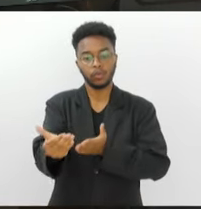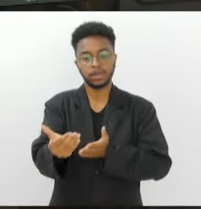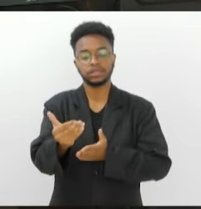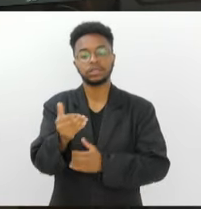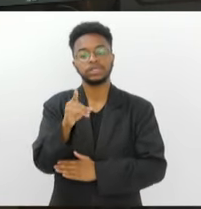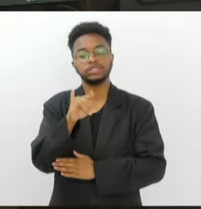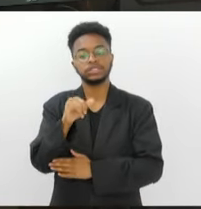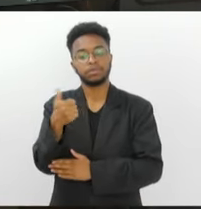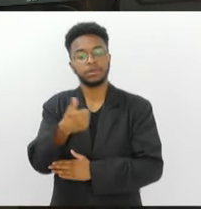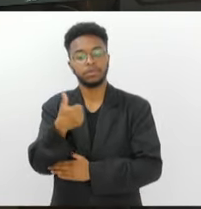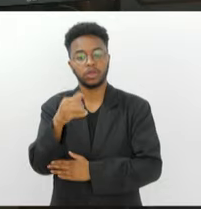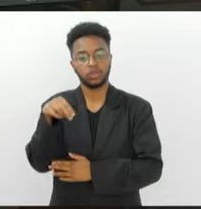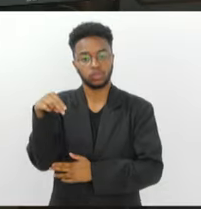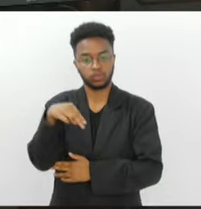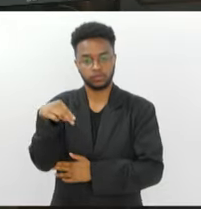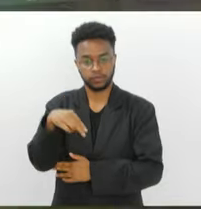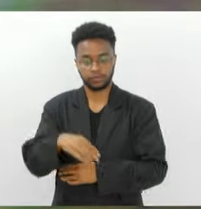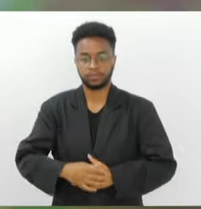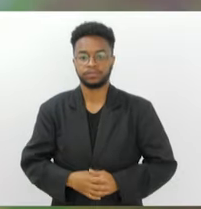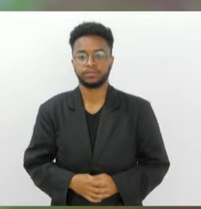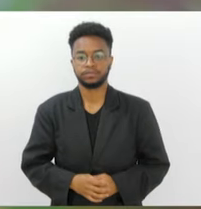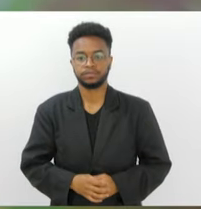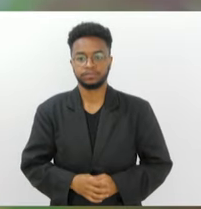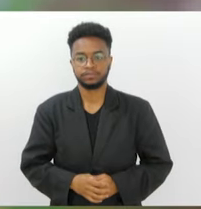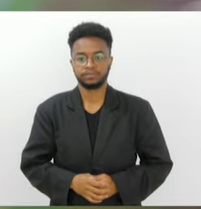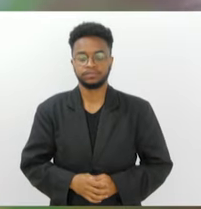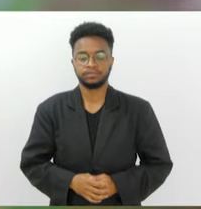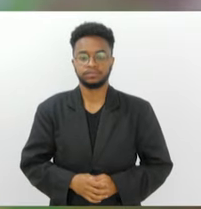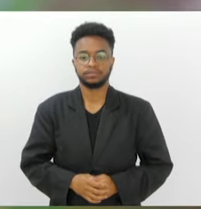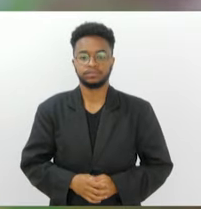partir do dia 1º de novembro.